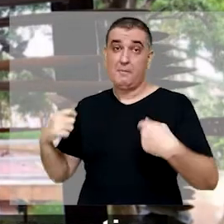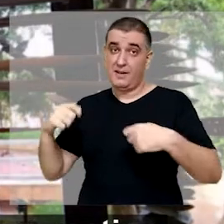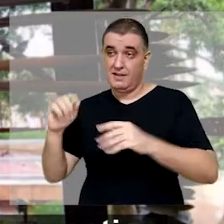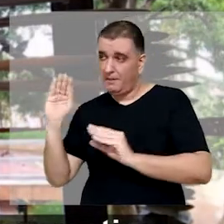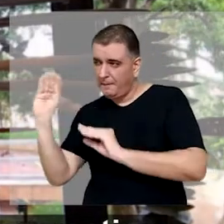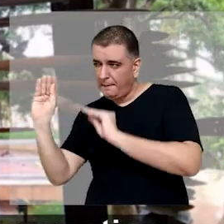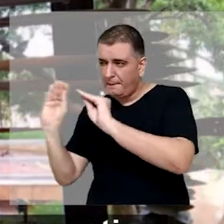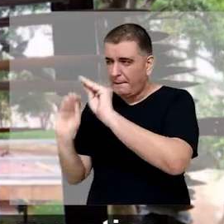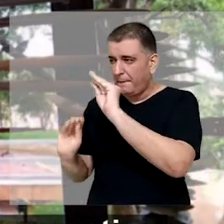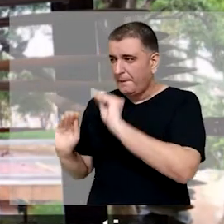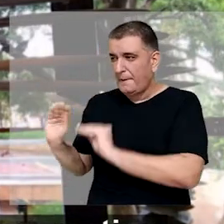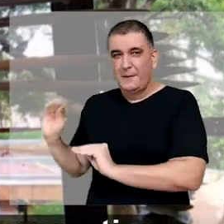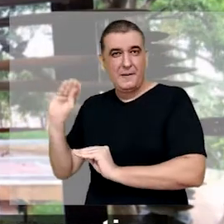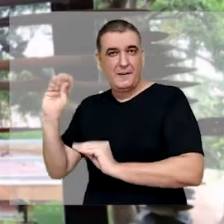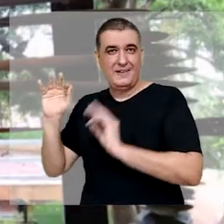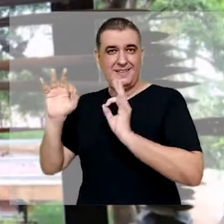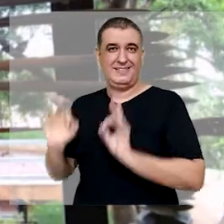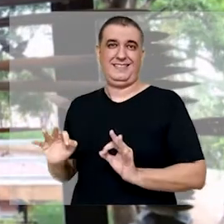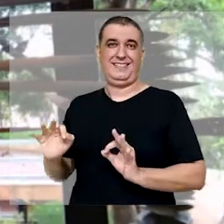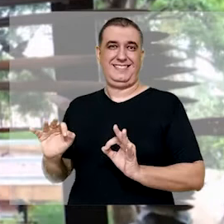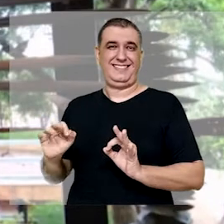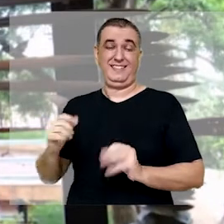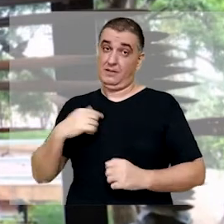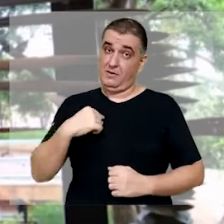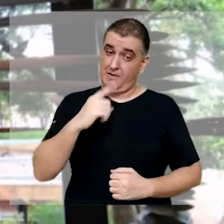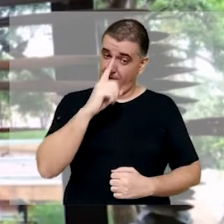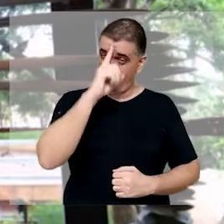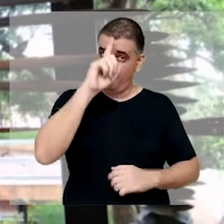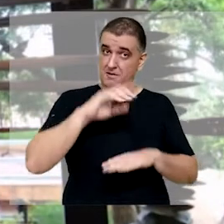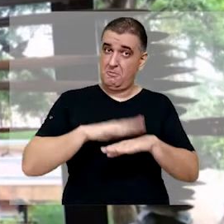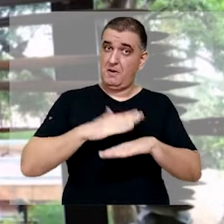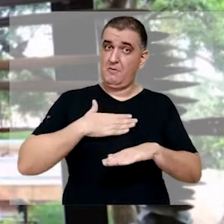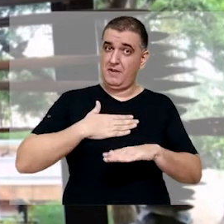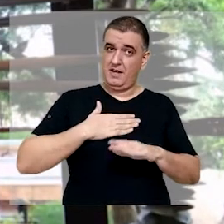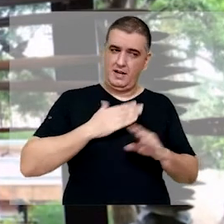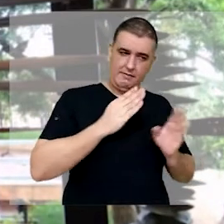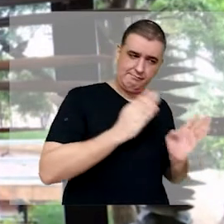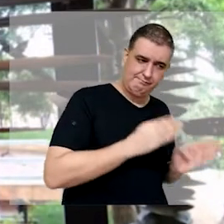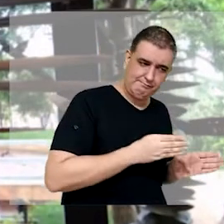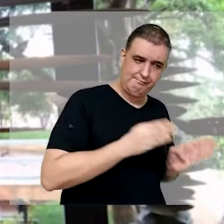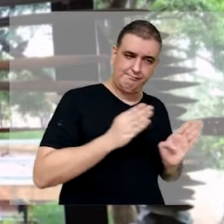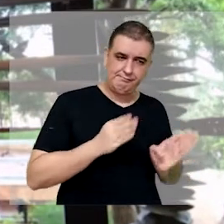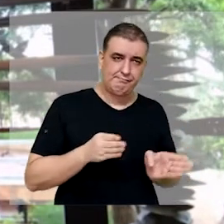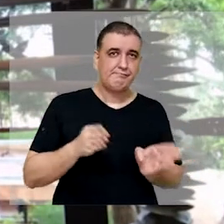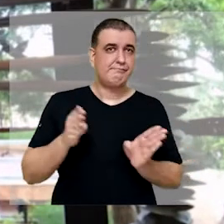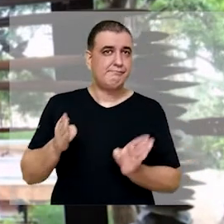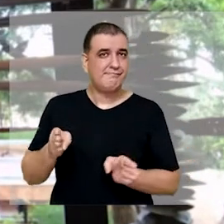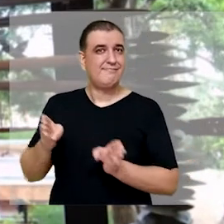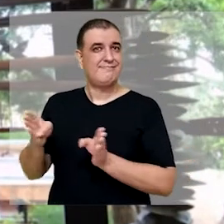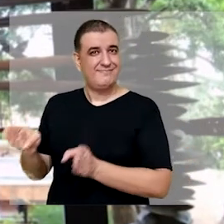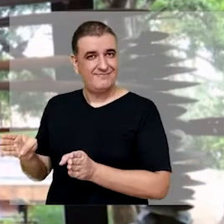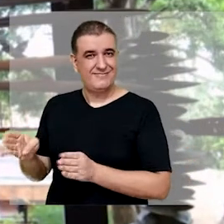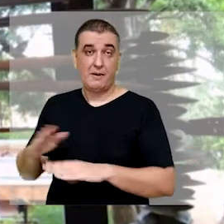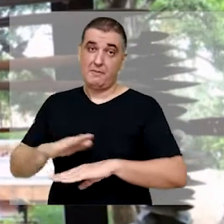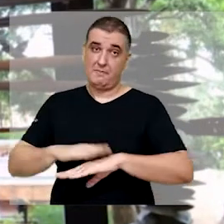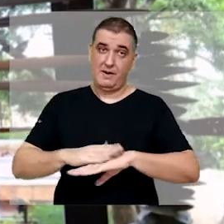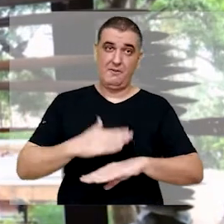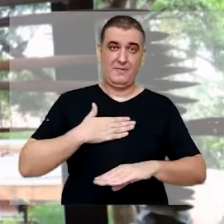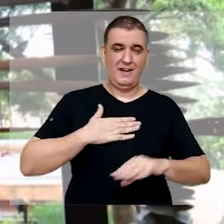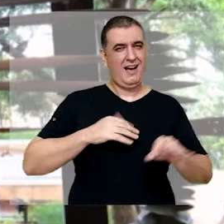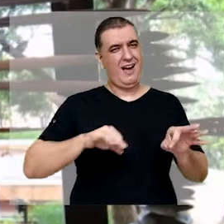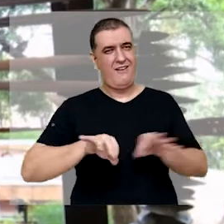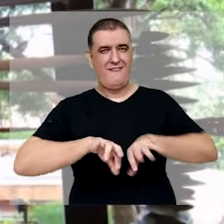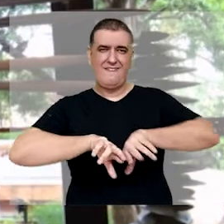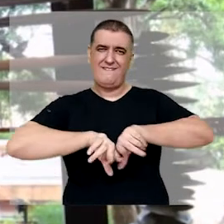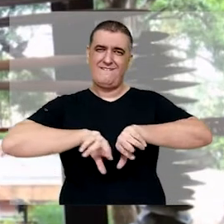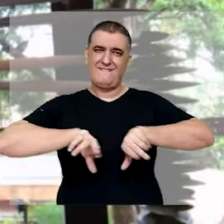uma decomposição deles, as pessoas não percebem. Eu crio um módulo, eu faço o múltiplo